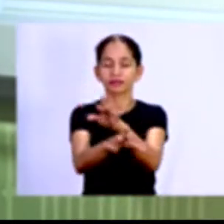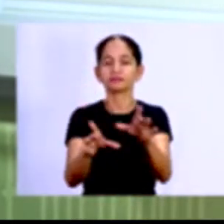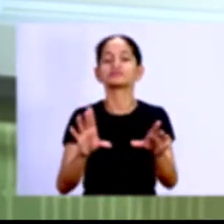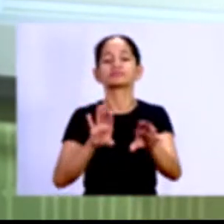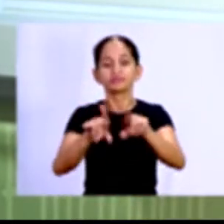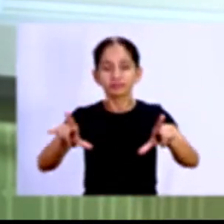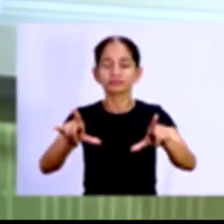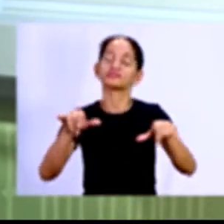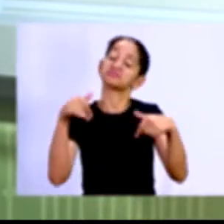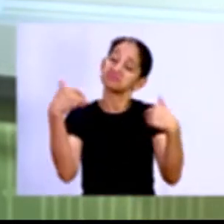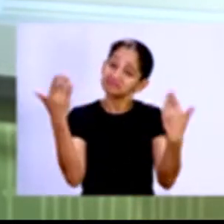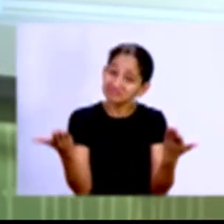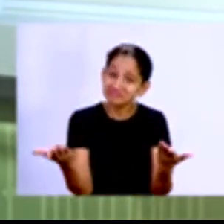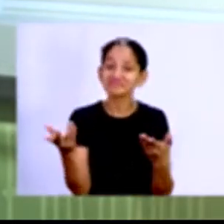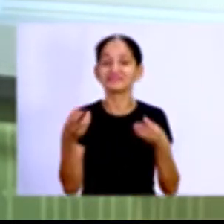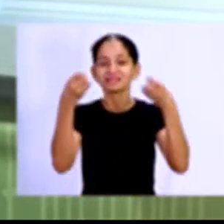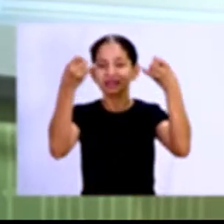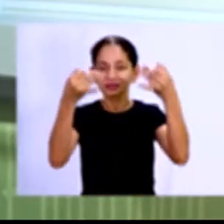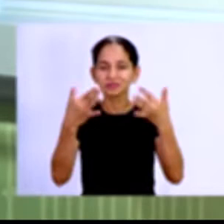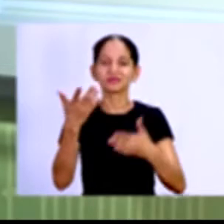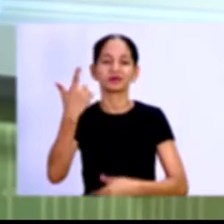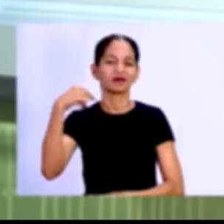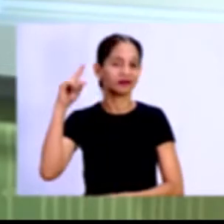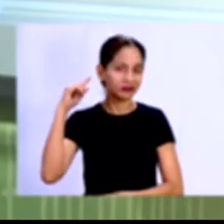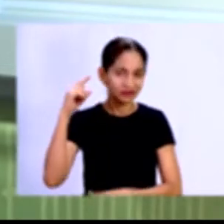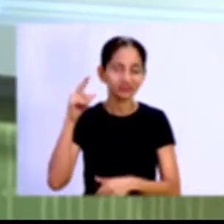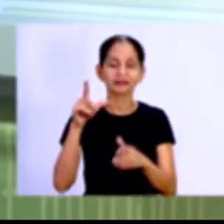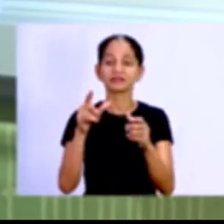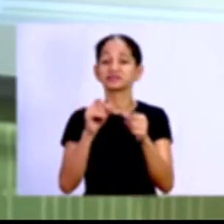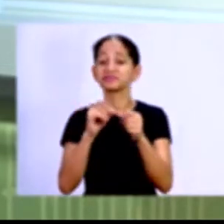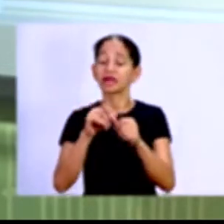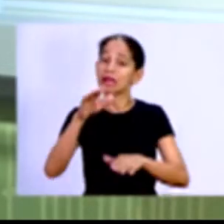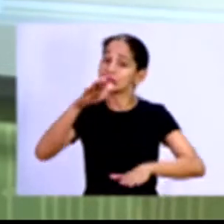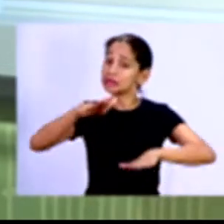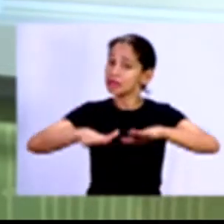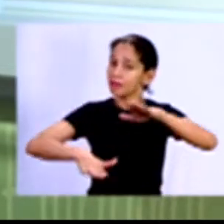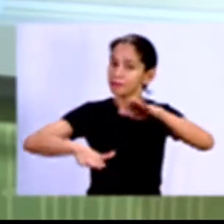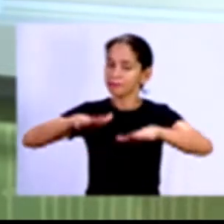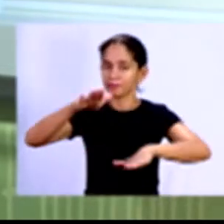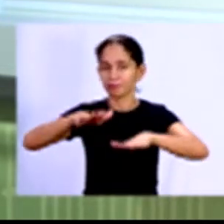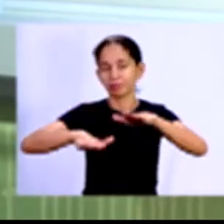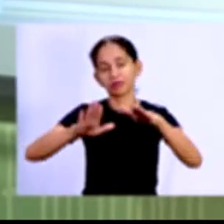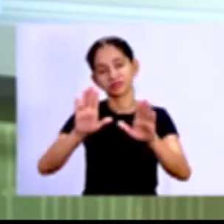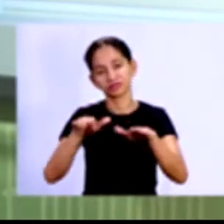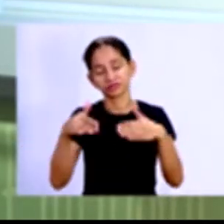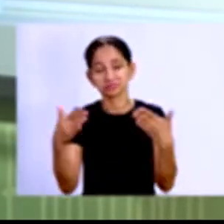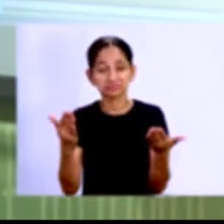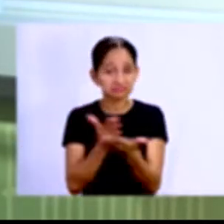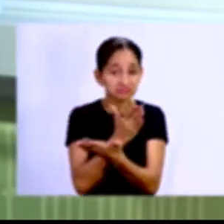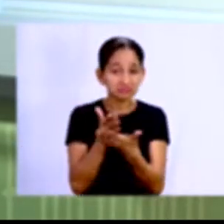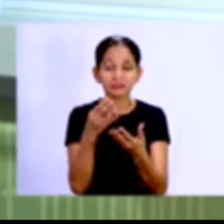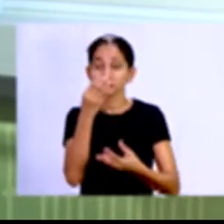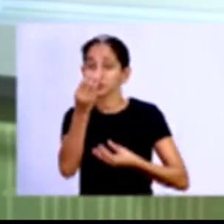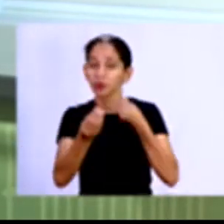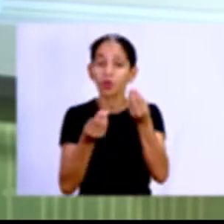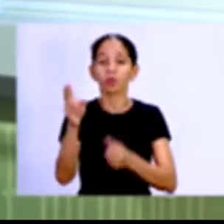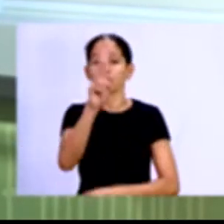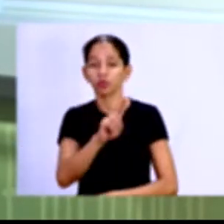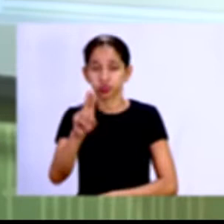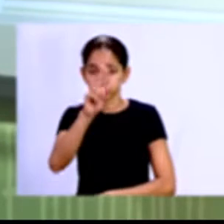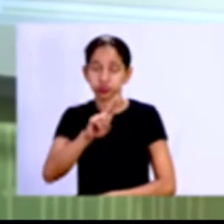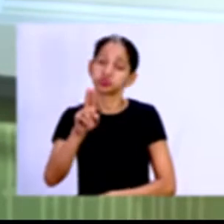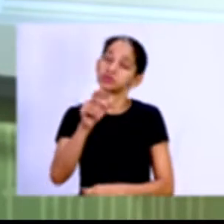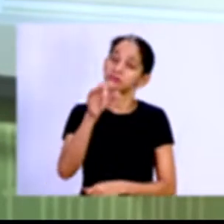curso. Então, como nós comentamos aqui anteriormente, dependendo de como essas tecnologias são utilizadas e